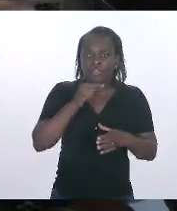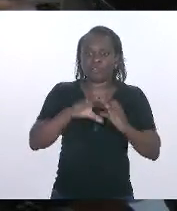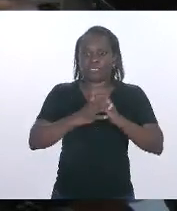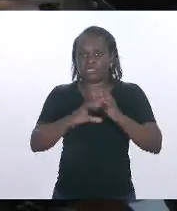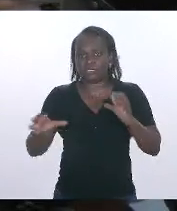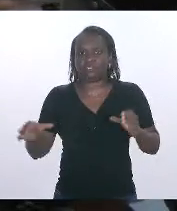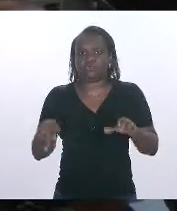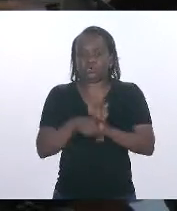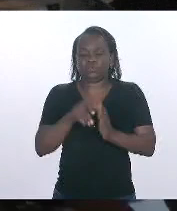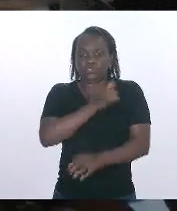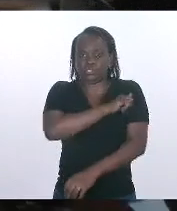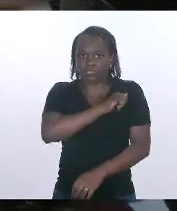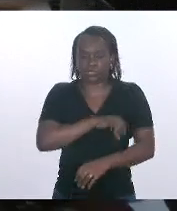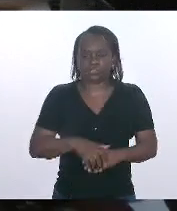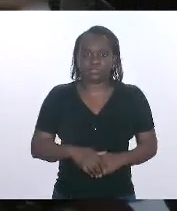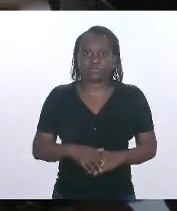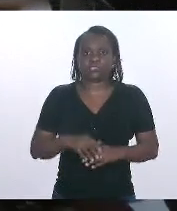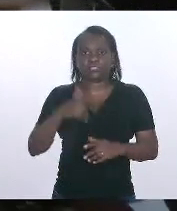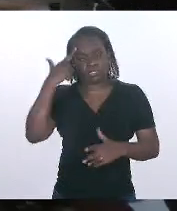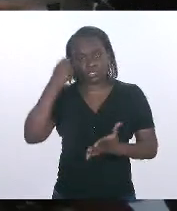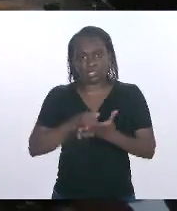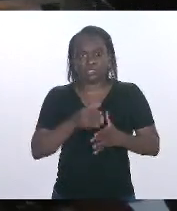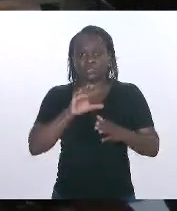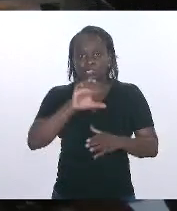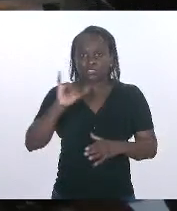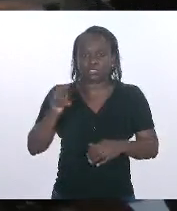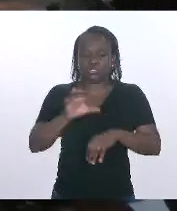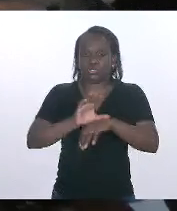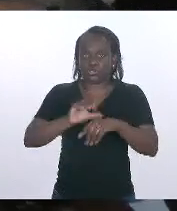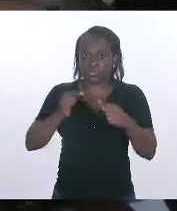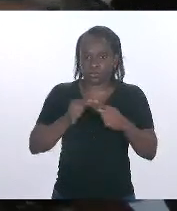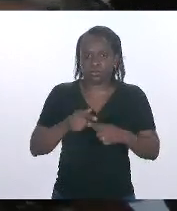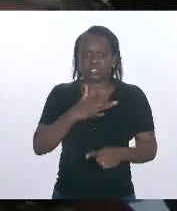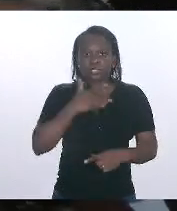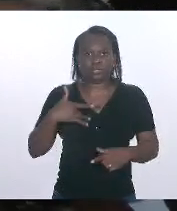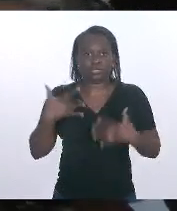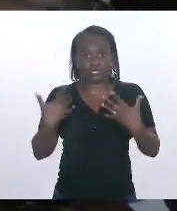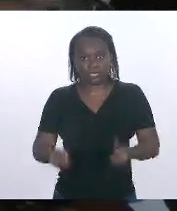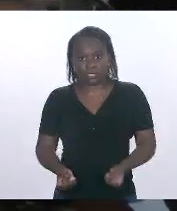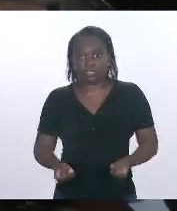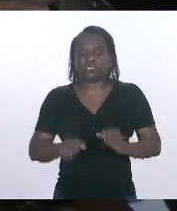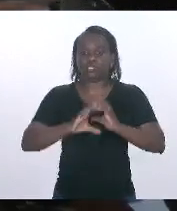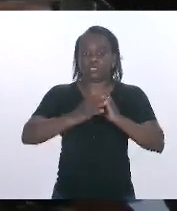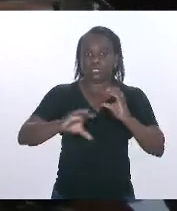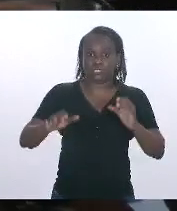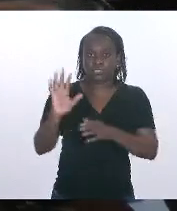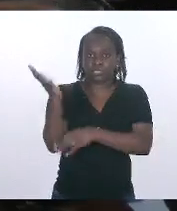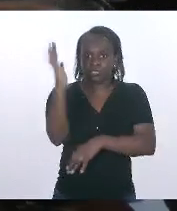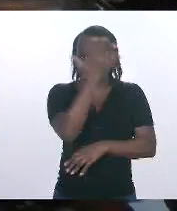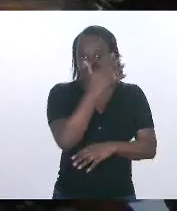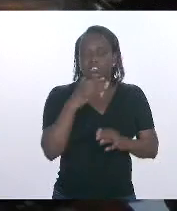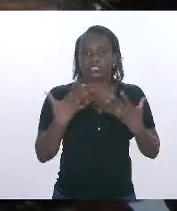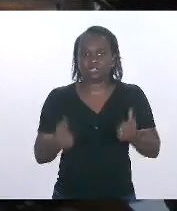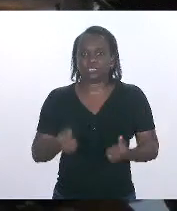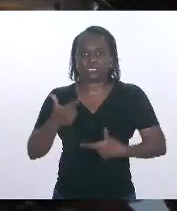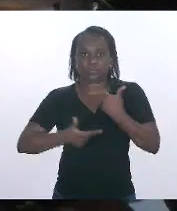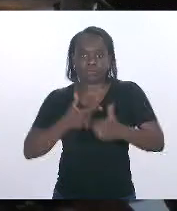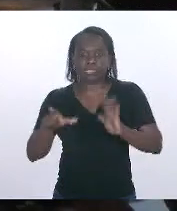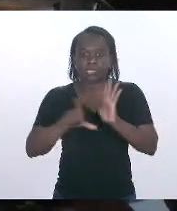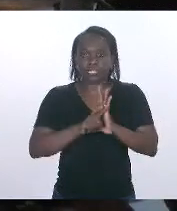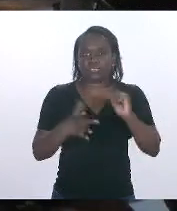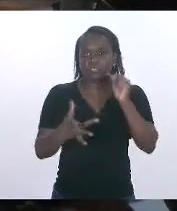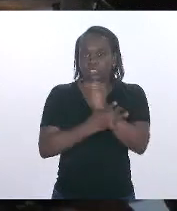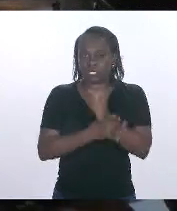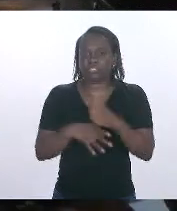Janeiro. Pareceres da Comissão de Constituição e Justiça pela constitucionalidade. Saúde, favorável. Saneamento ambiental, favorável. De Trabalho, Legislação Social e